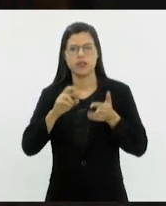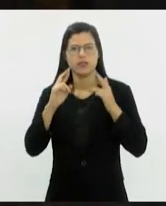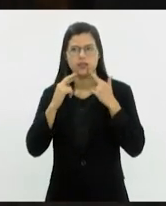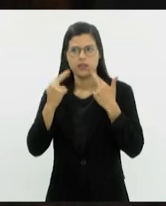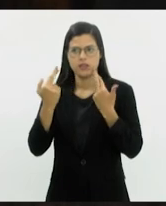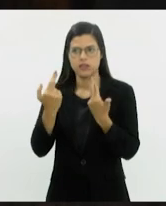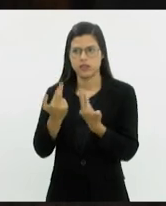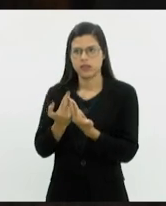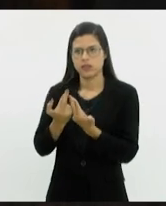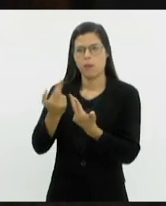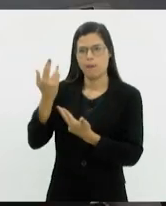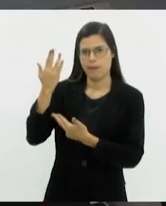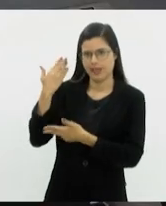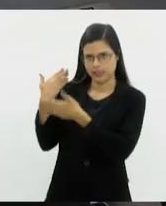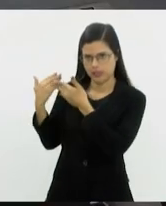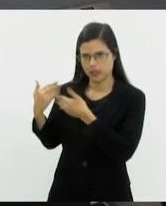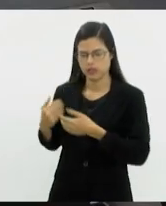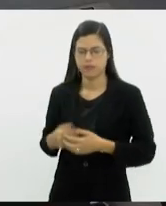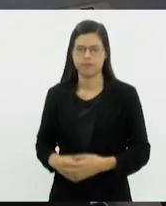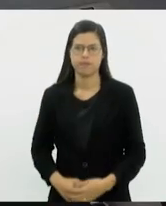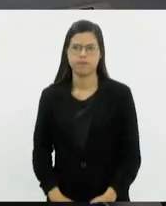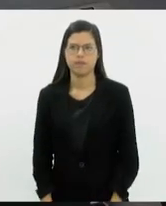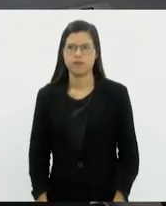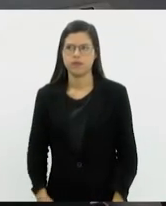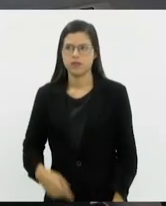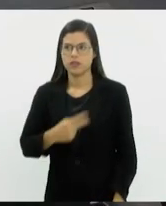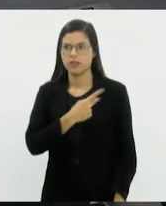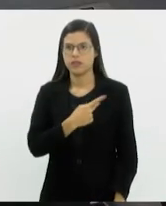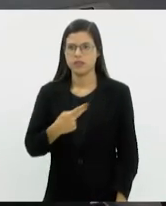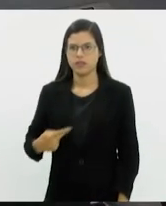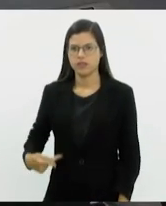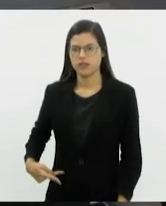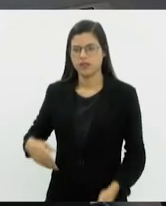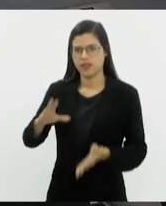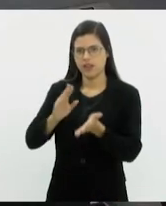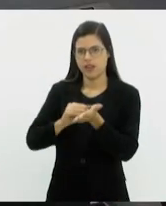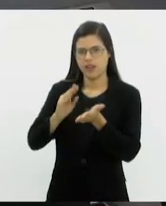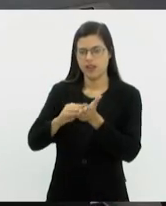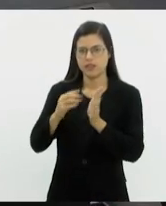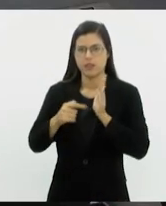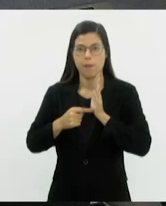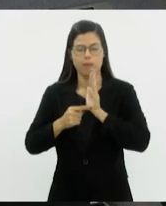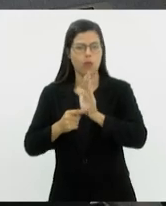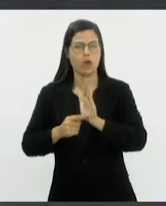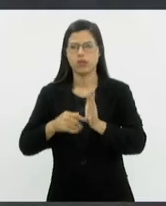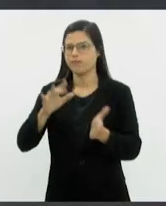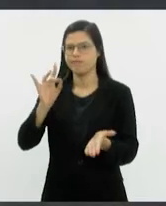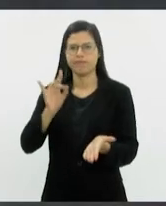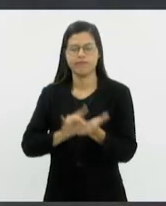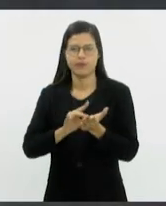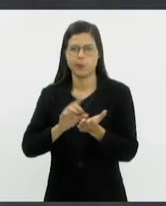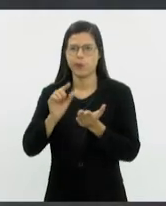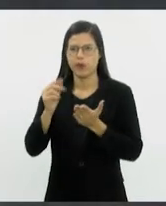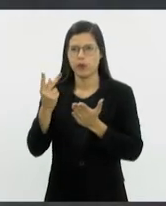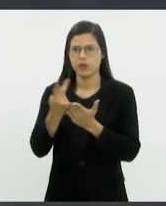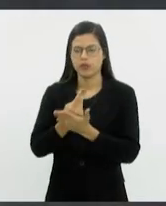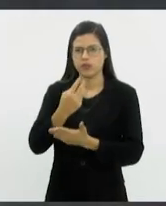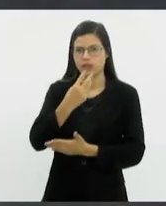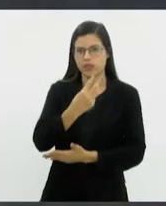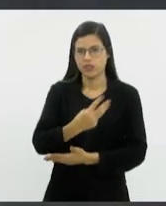sessão anterior. Senhor presidente, a ata reflete com exatidão o ocorrido